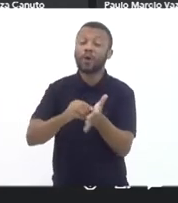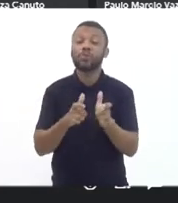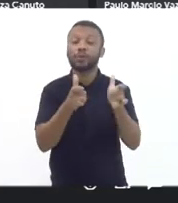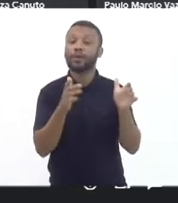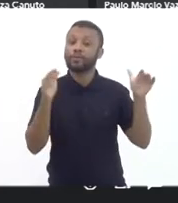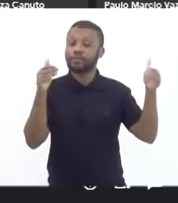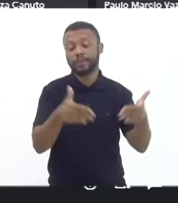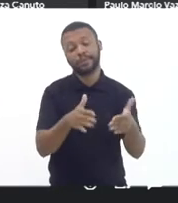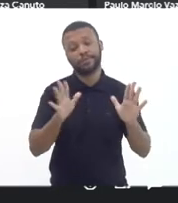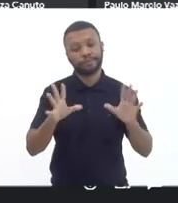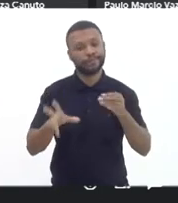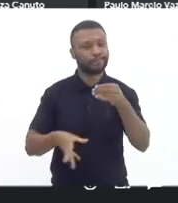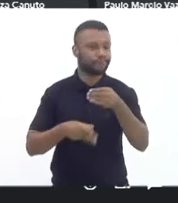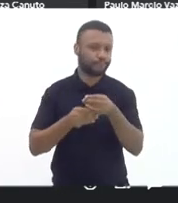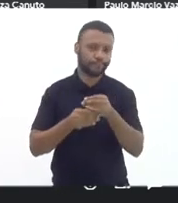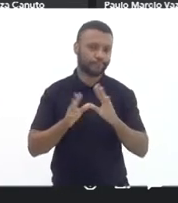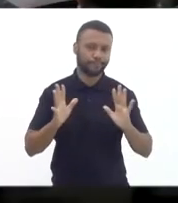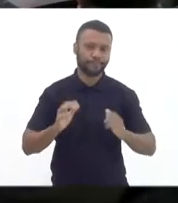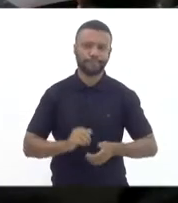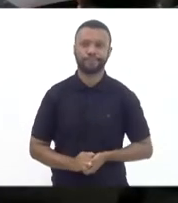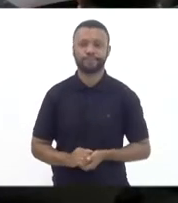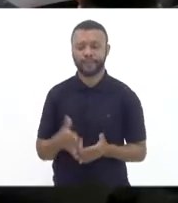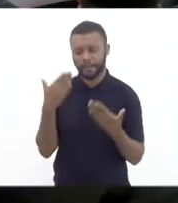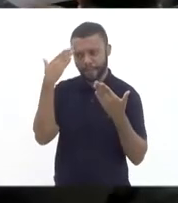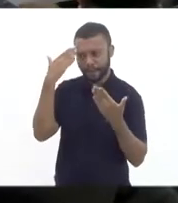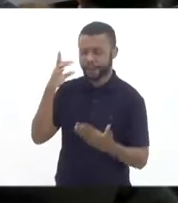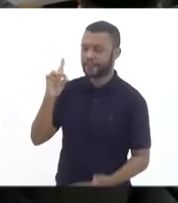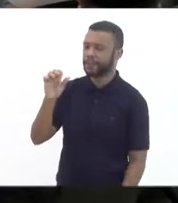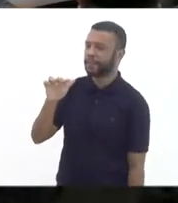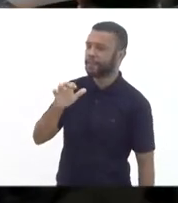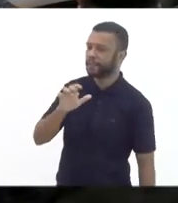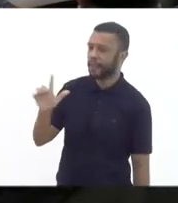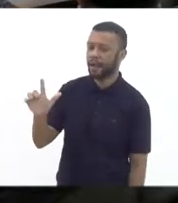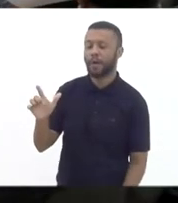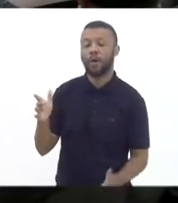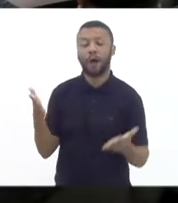fala. Obrigado, Daniel. Passo a palavra